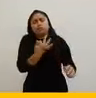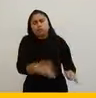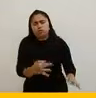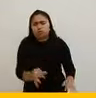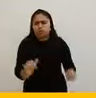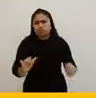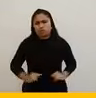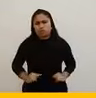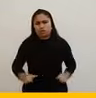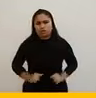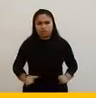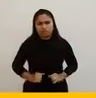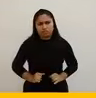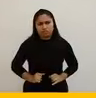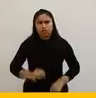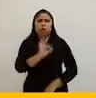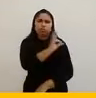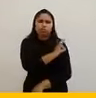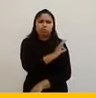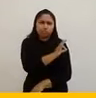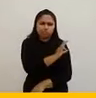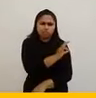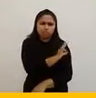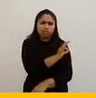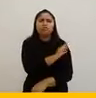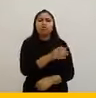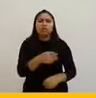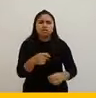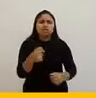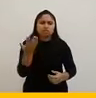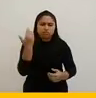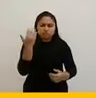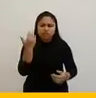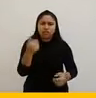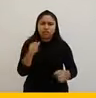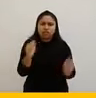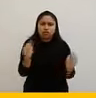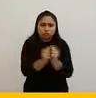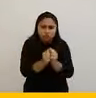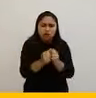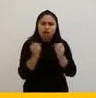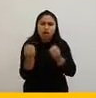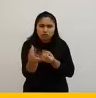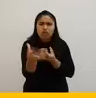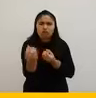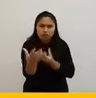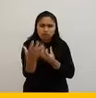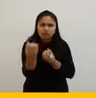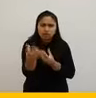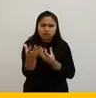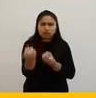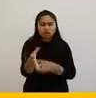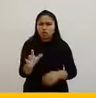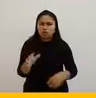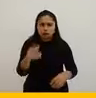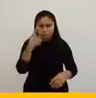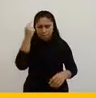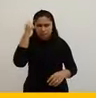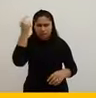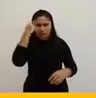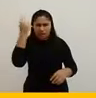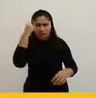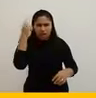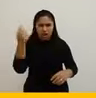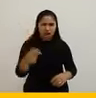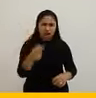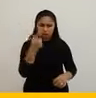O prefeito esteve aqui para passar medidas difíceis à nossa população. Não tenham dúvidas que